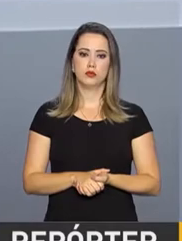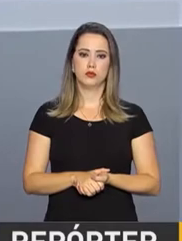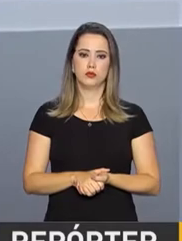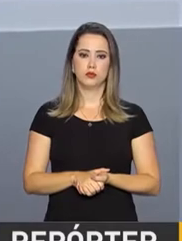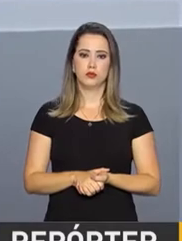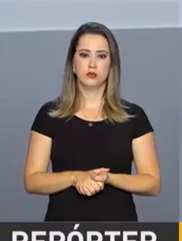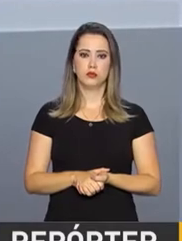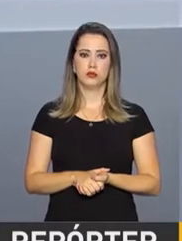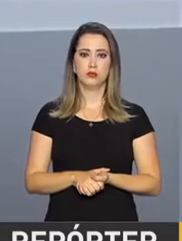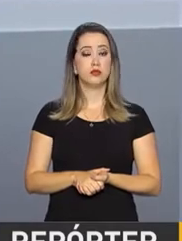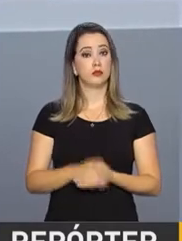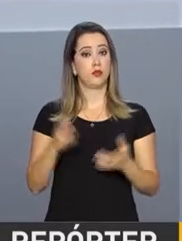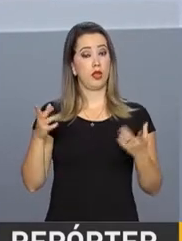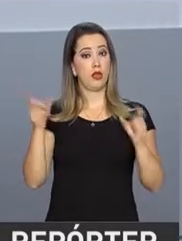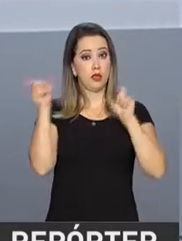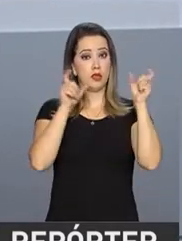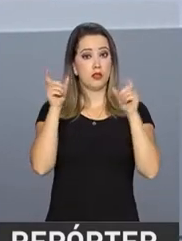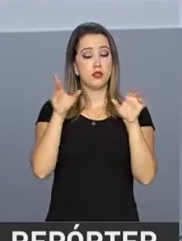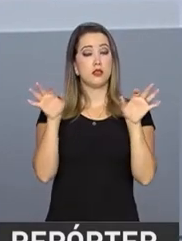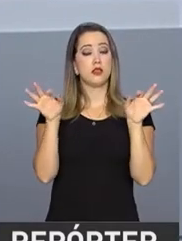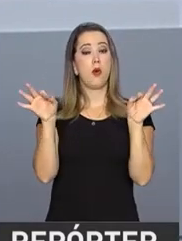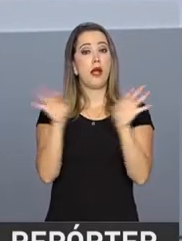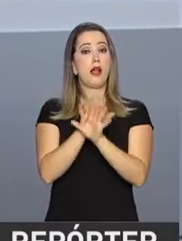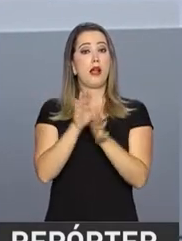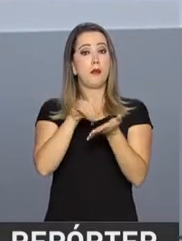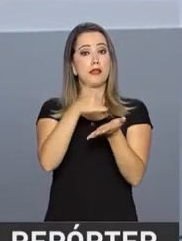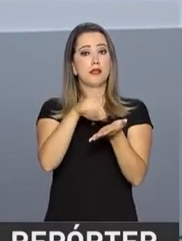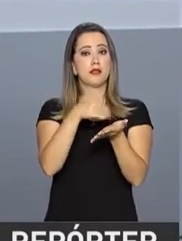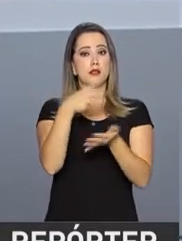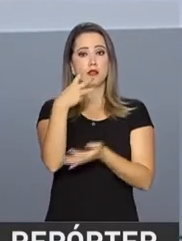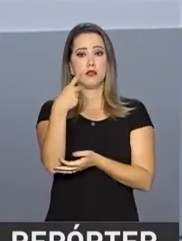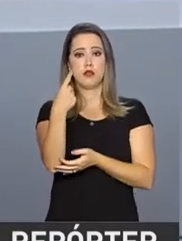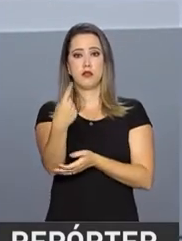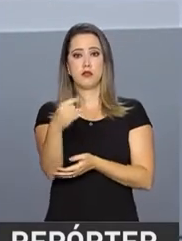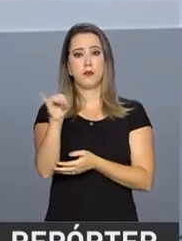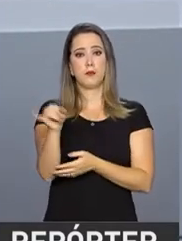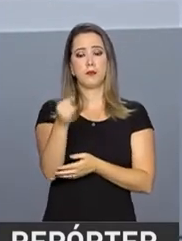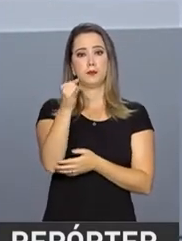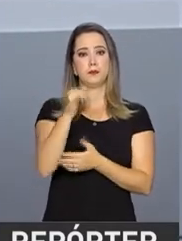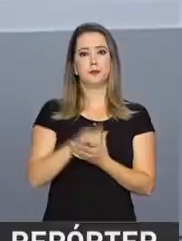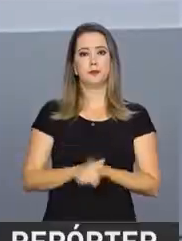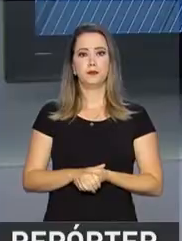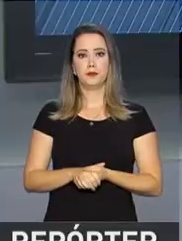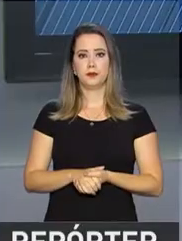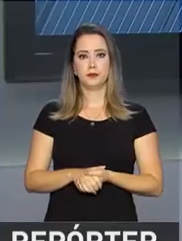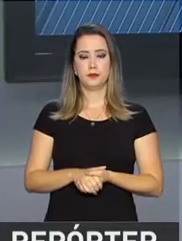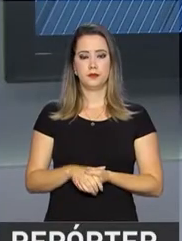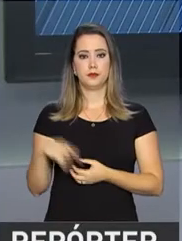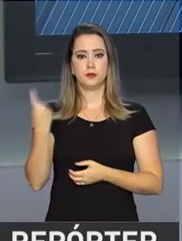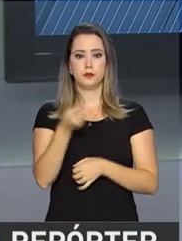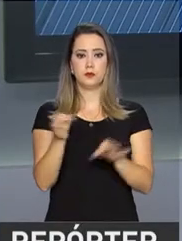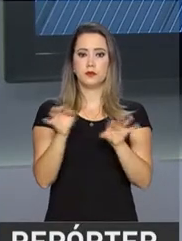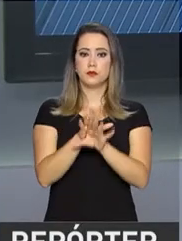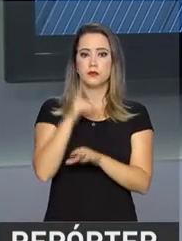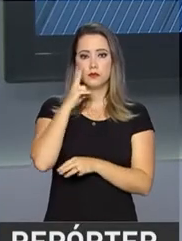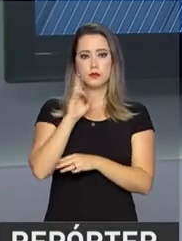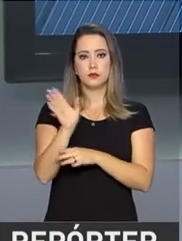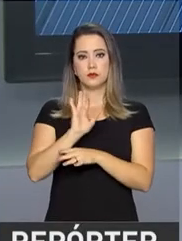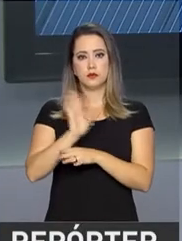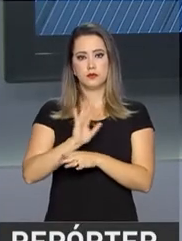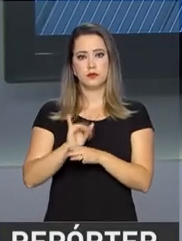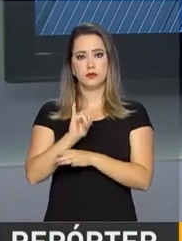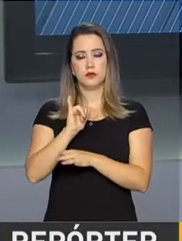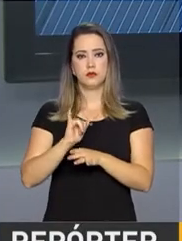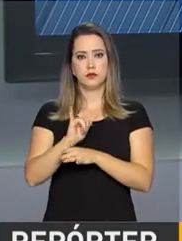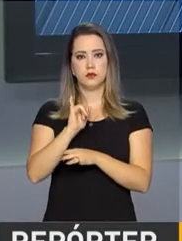www.cesp.com.br e atenção o prazo para as inscrições termina no próximo dia 31 nós ficamos por aqui você pode